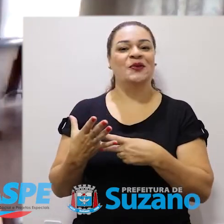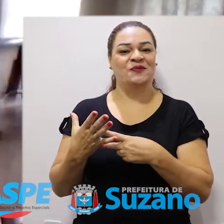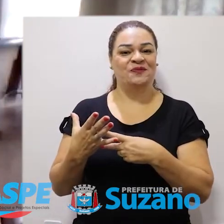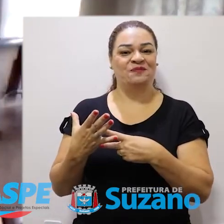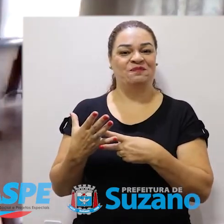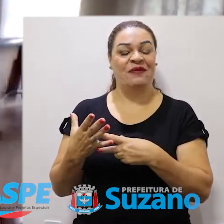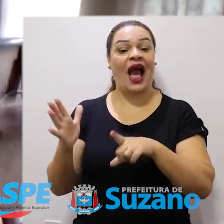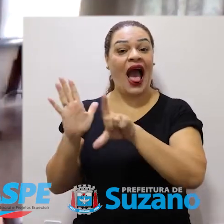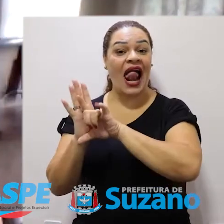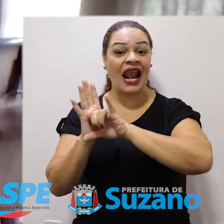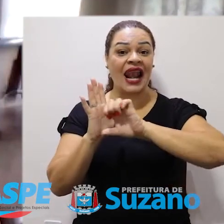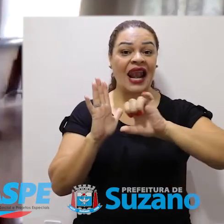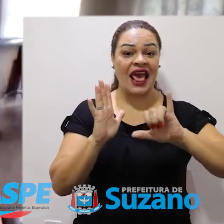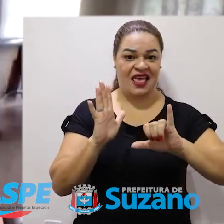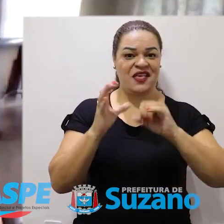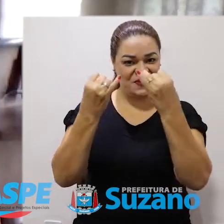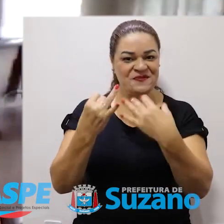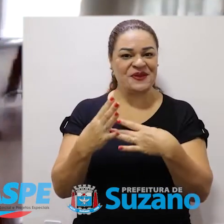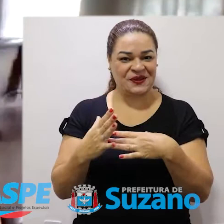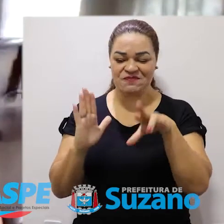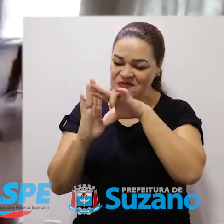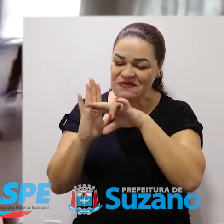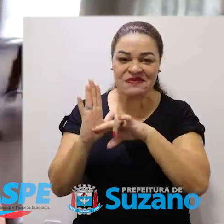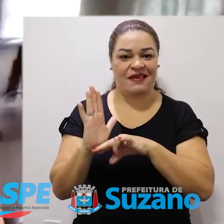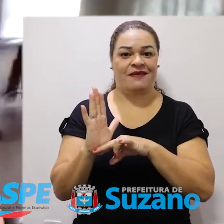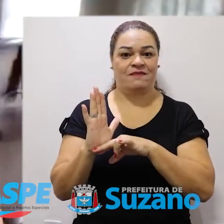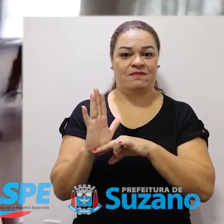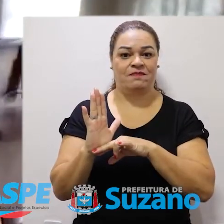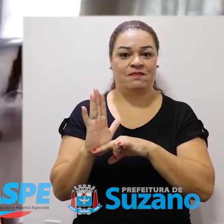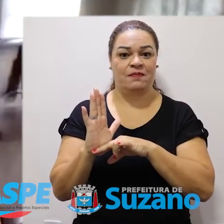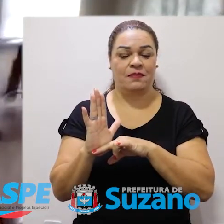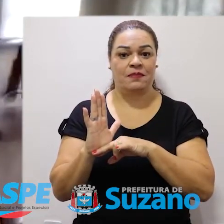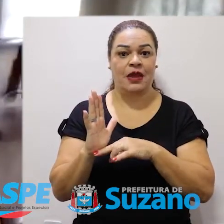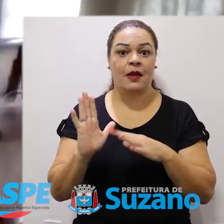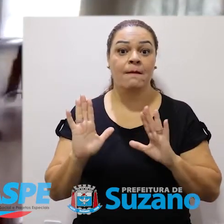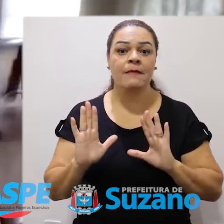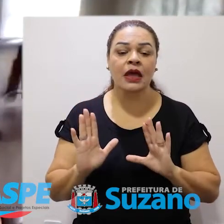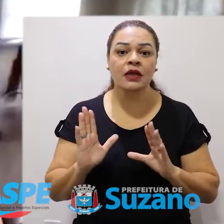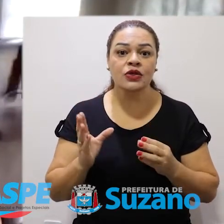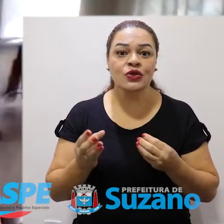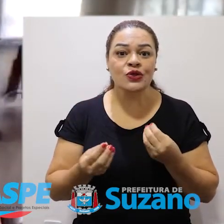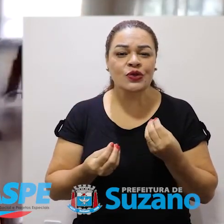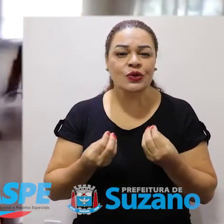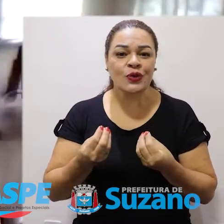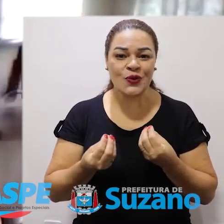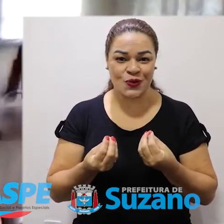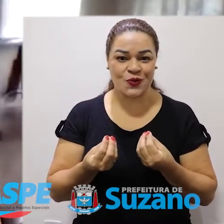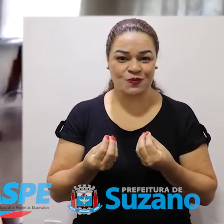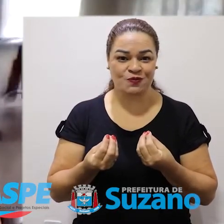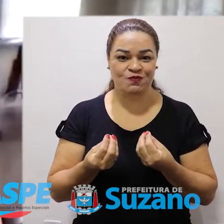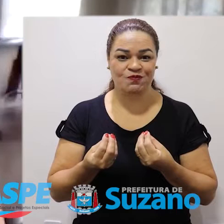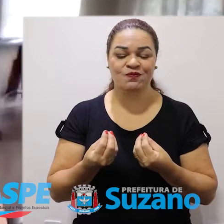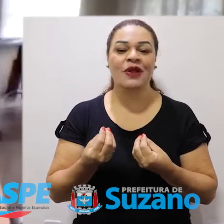Porque existe uma língua que é a língua oficial do país. Mas a gente tem mais de 200 línguas indígenas por aí